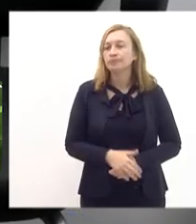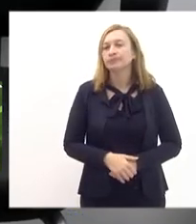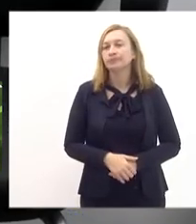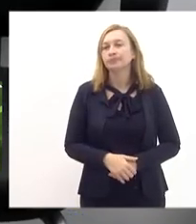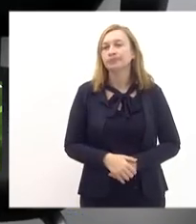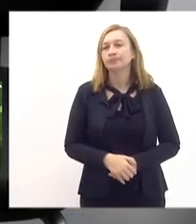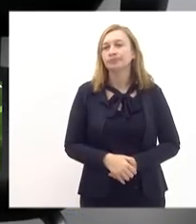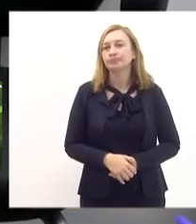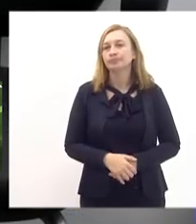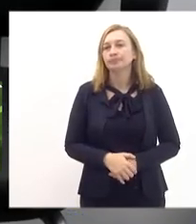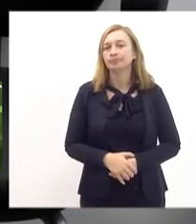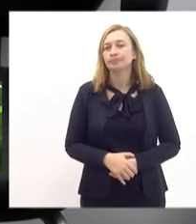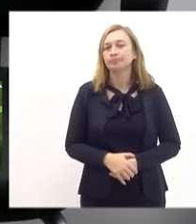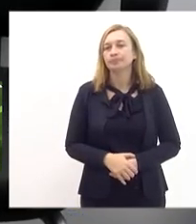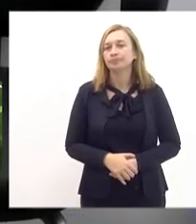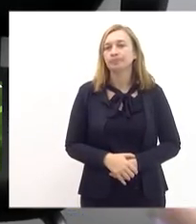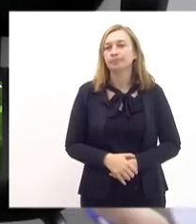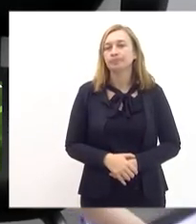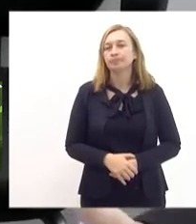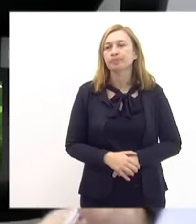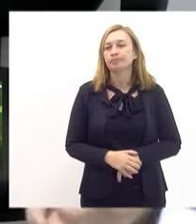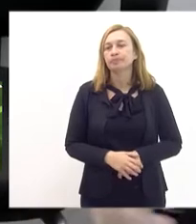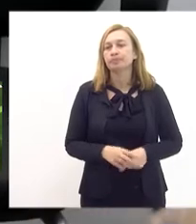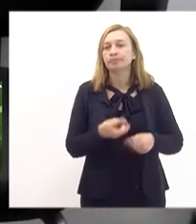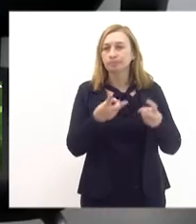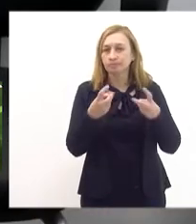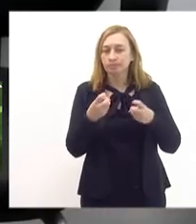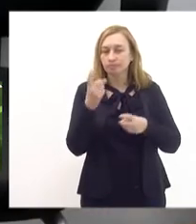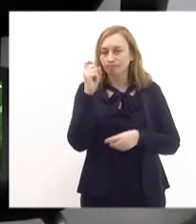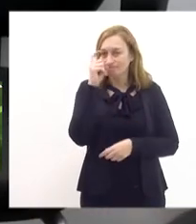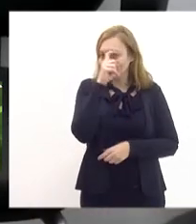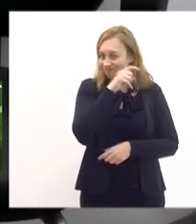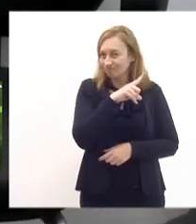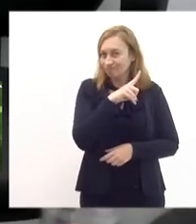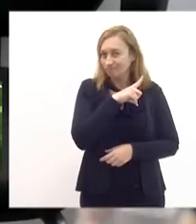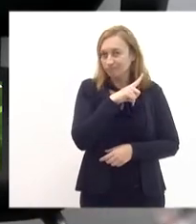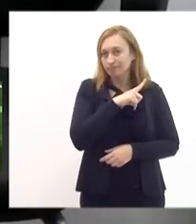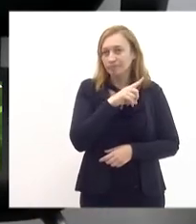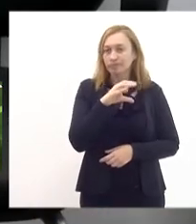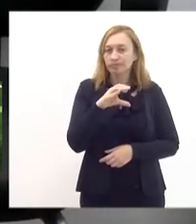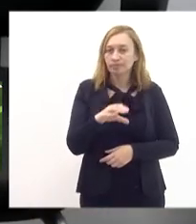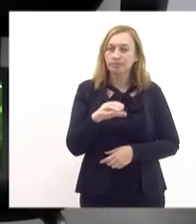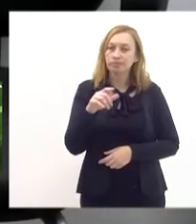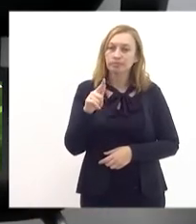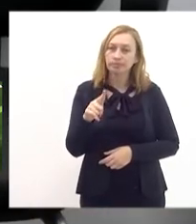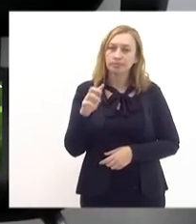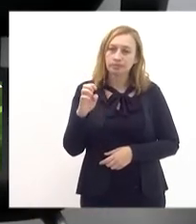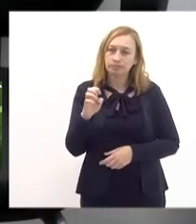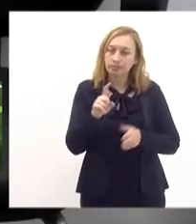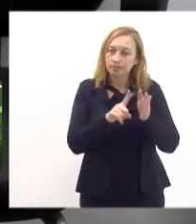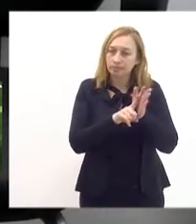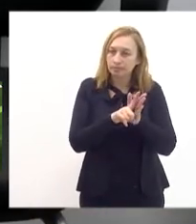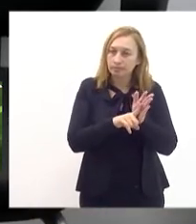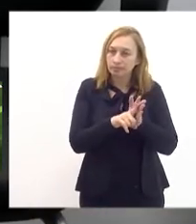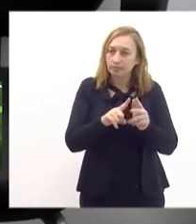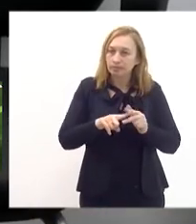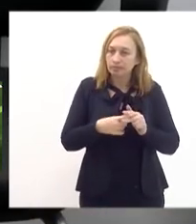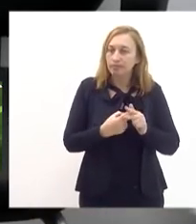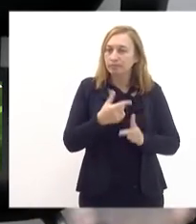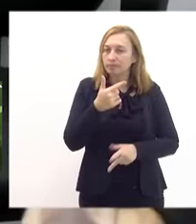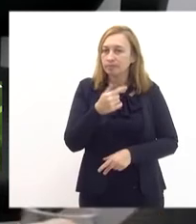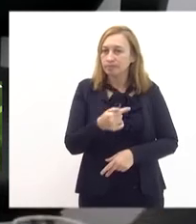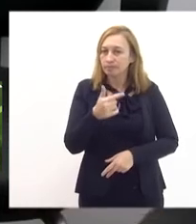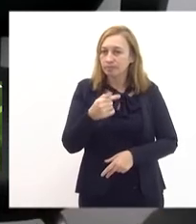que nós estamos verificando até uma dificuldade da CGE em regulamentar a